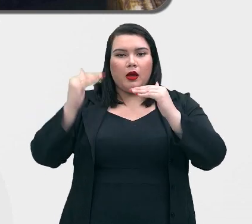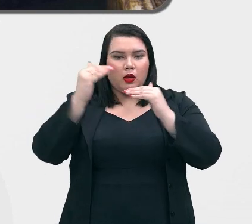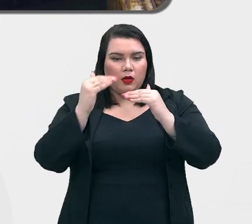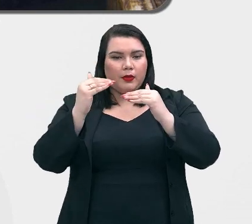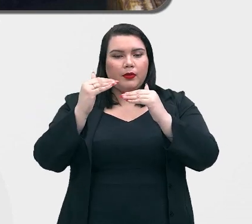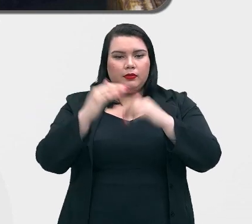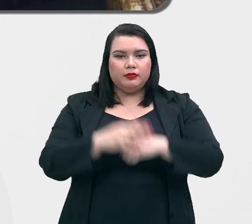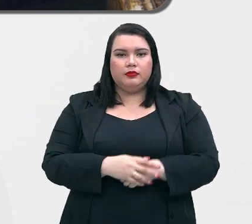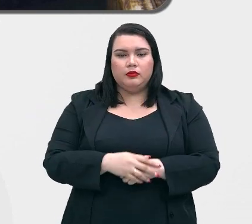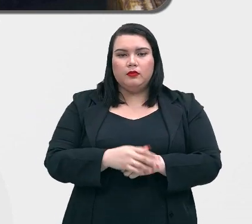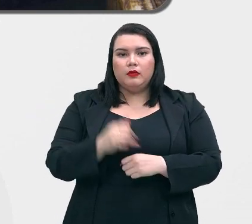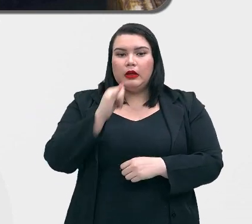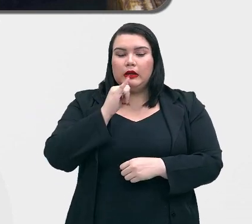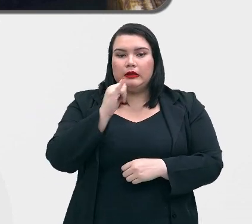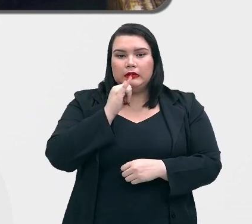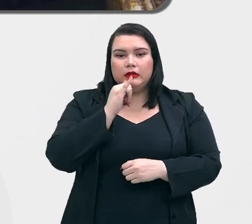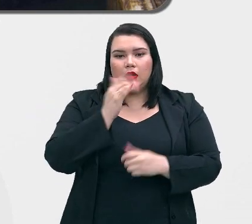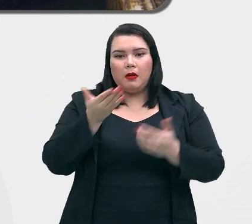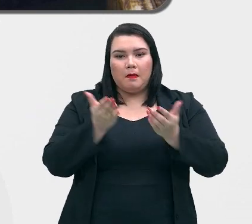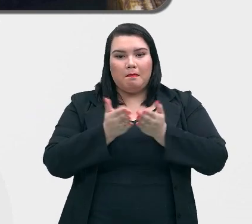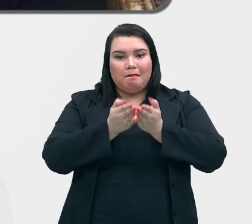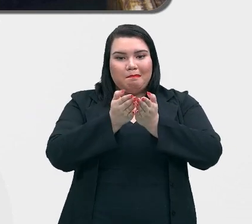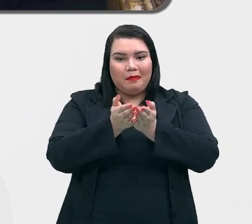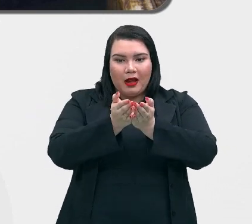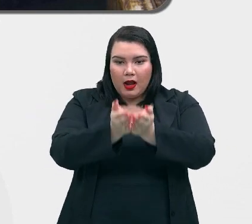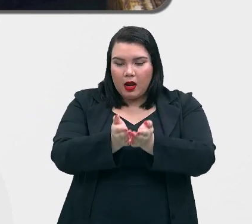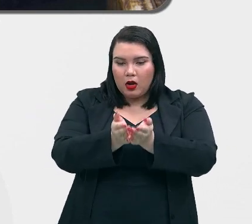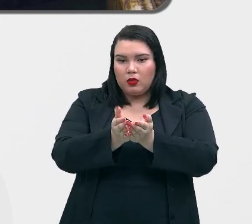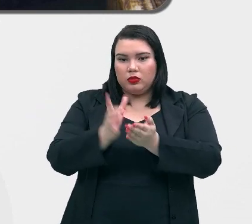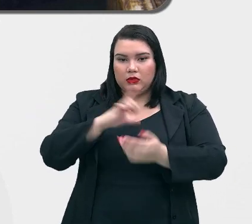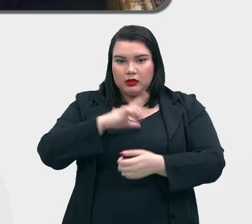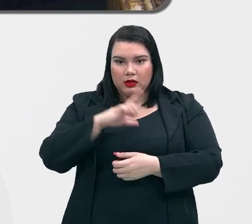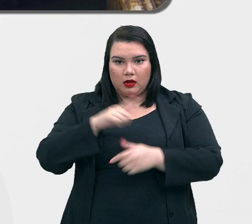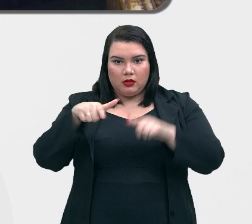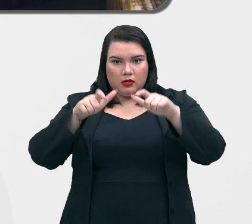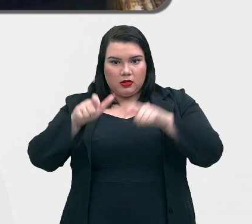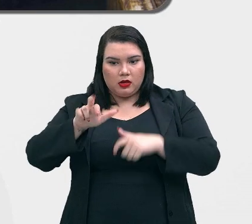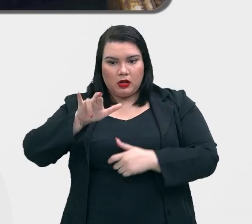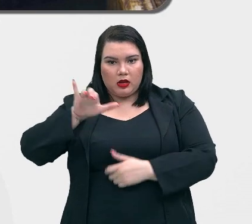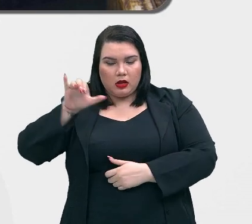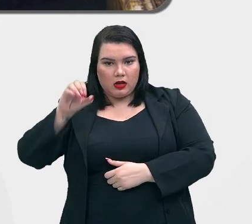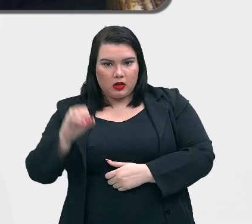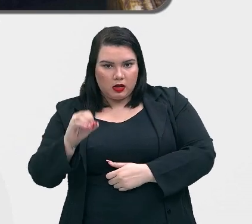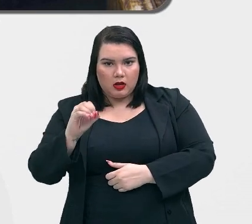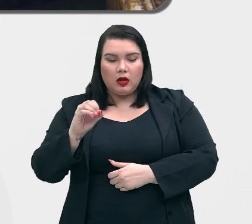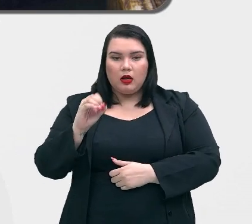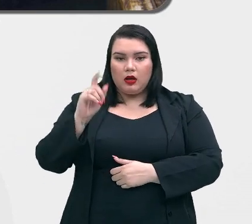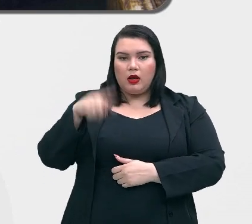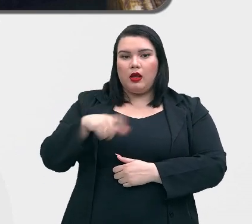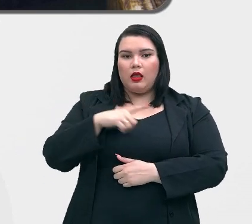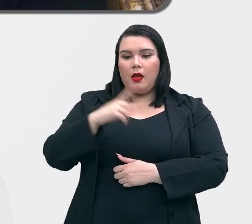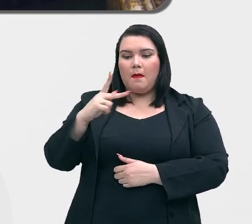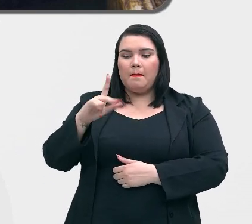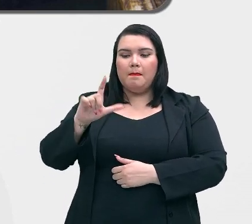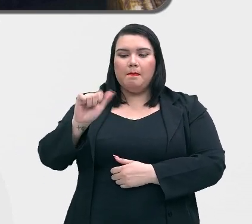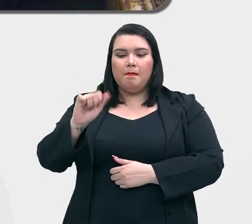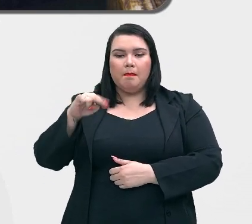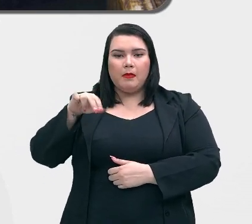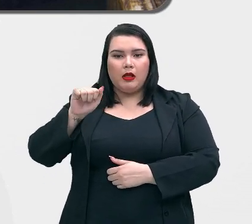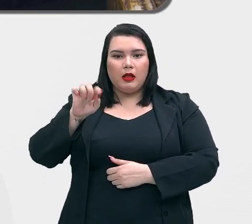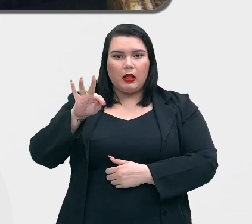variadas. Normalmente, para um barco passar nessas áreas onde o rio ele é considerado um rio de planalto porque ele tem